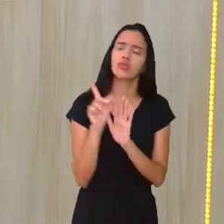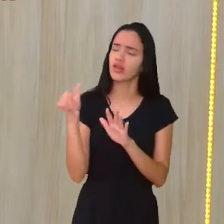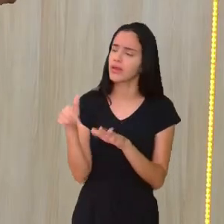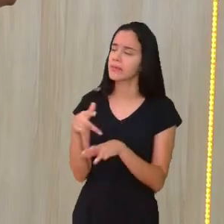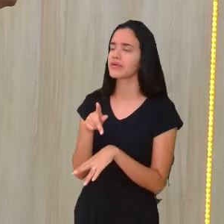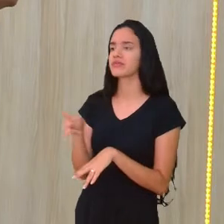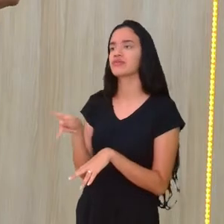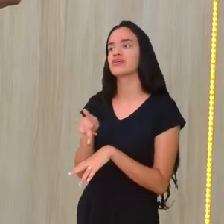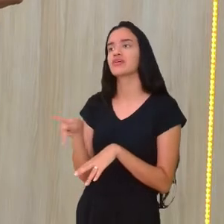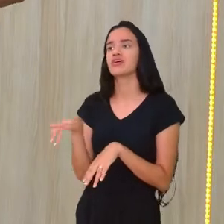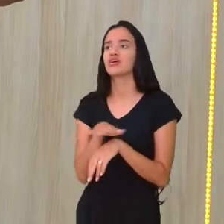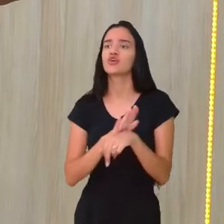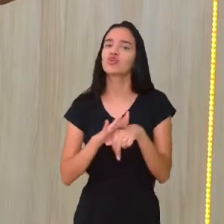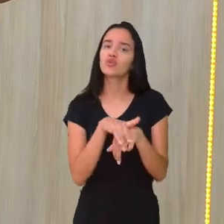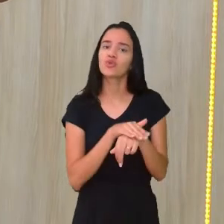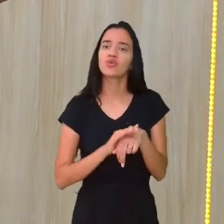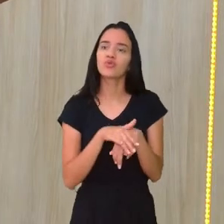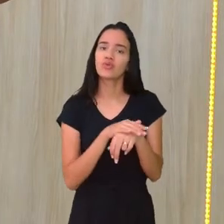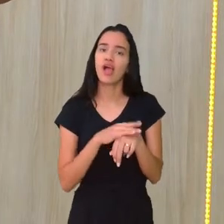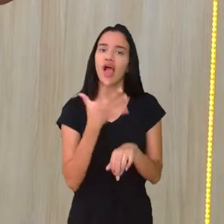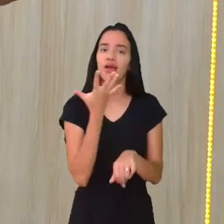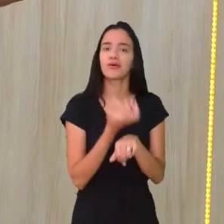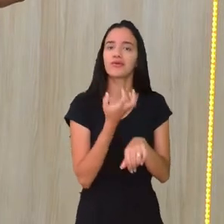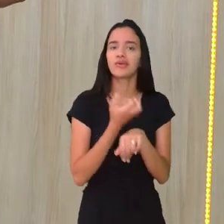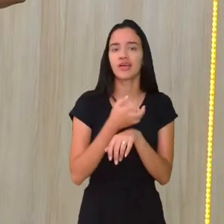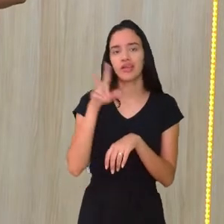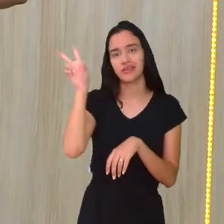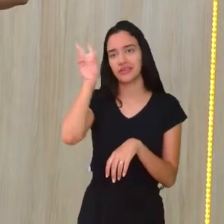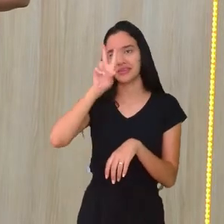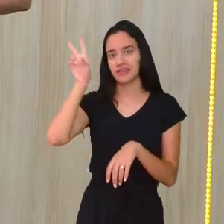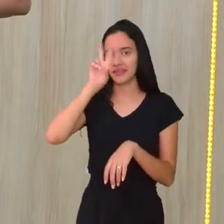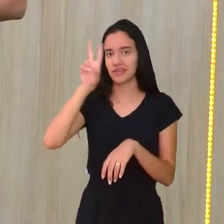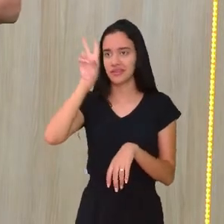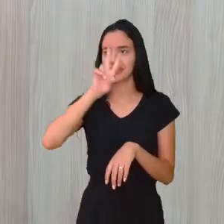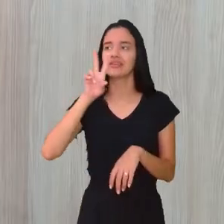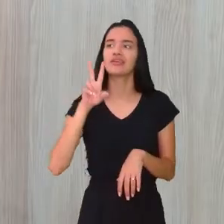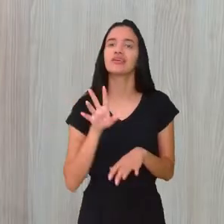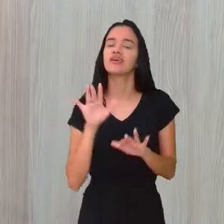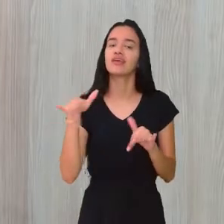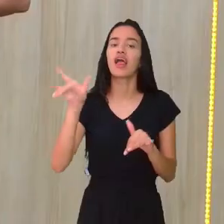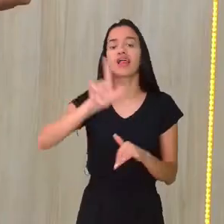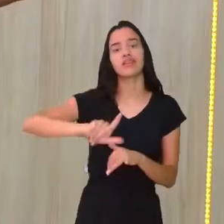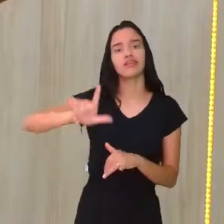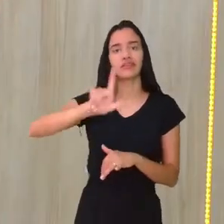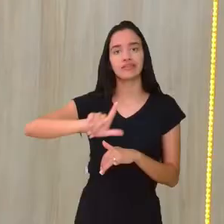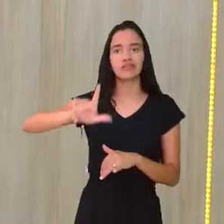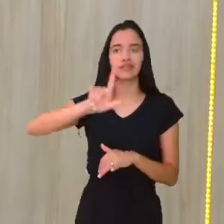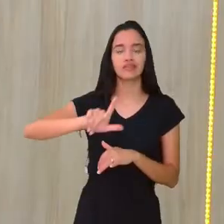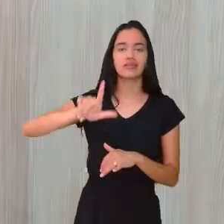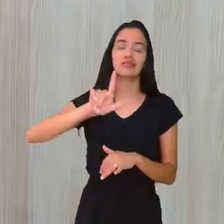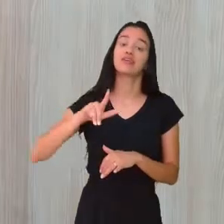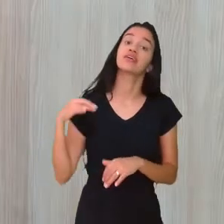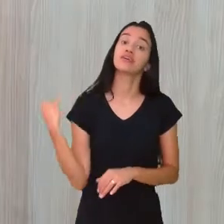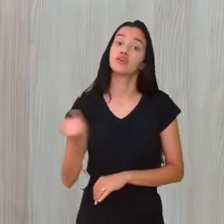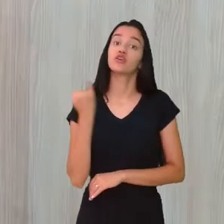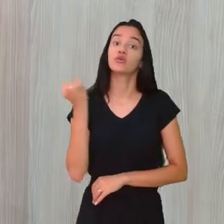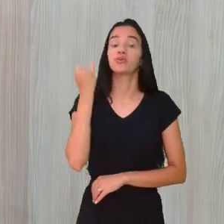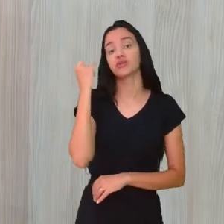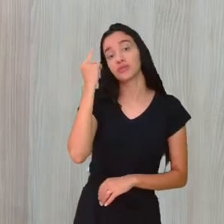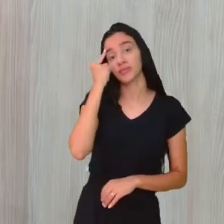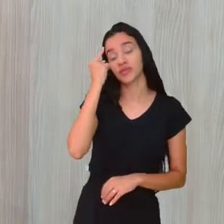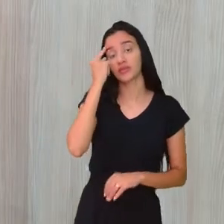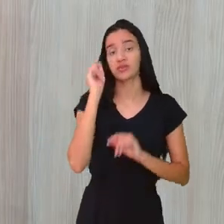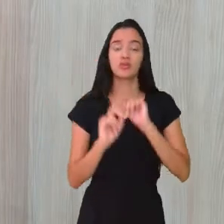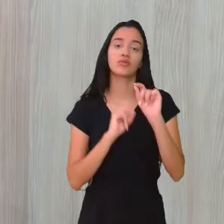Com certeza. E conversa muito bem com a disciplina de história, não é? De literatura. E é importante pensarmos que